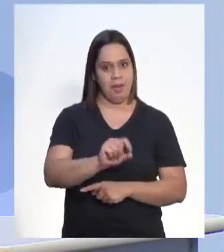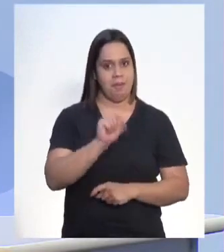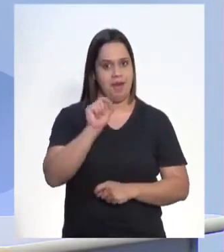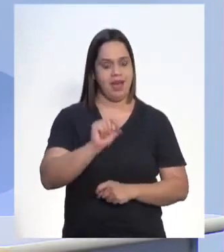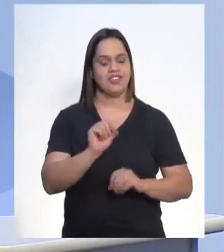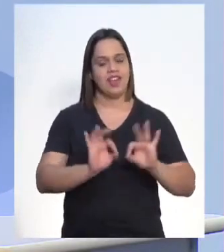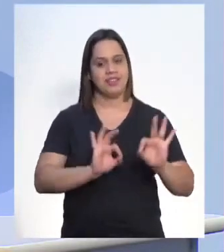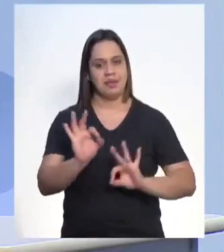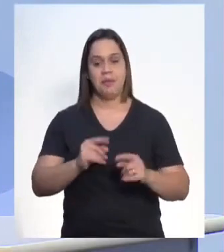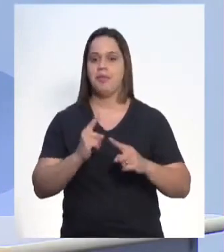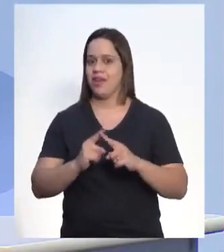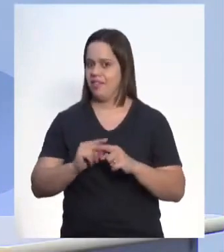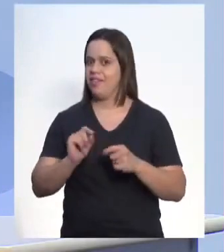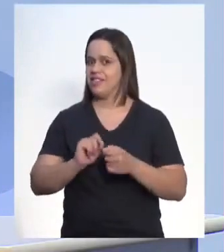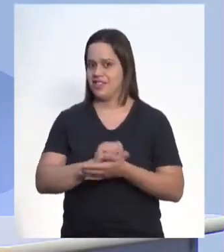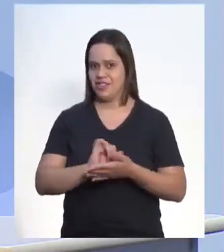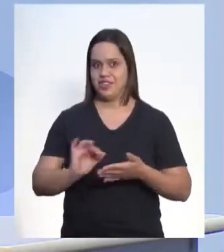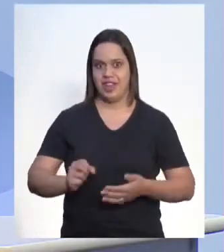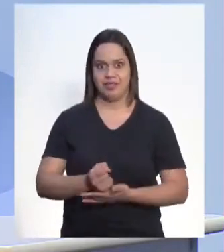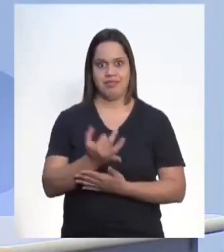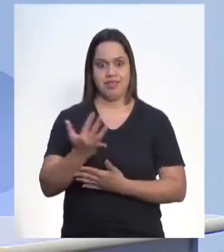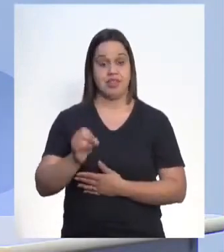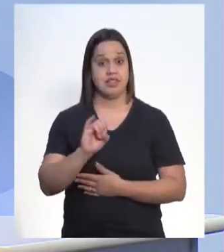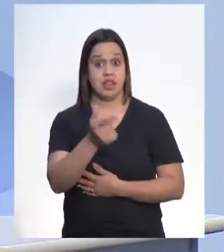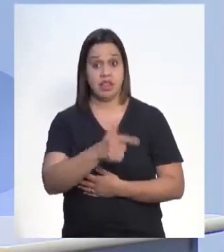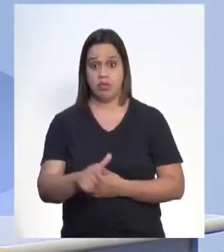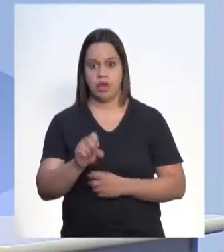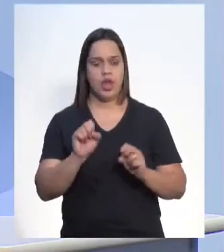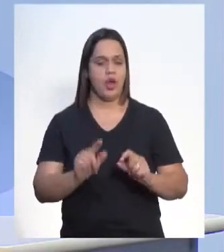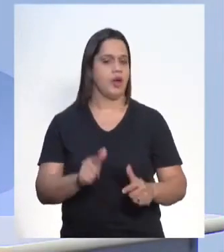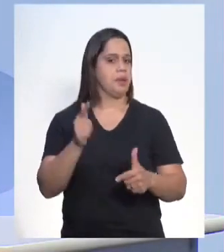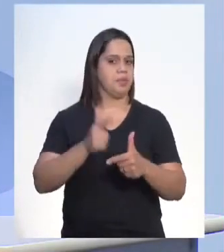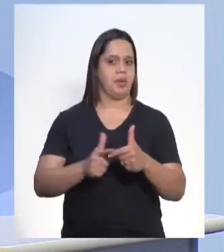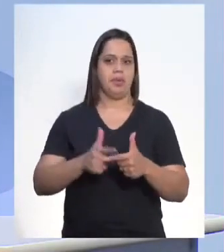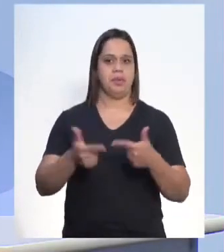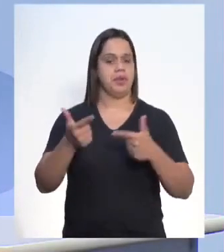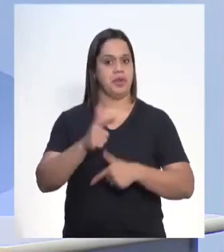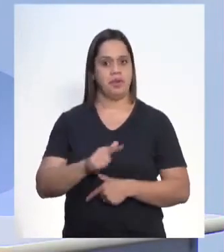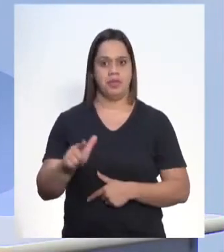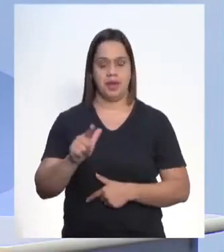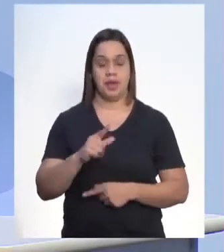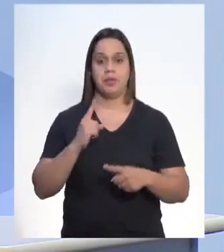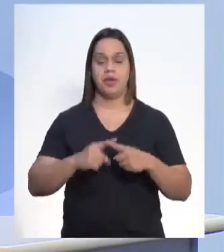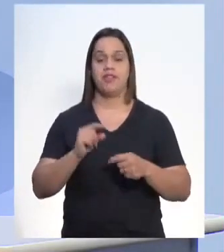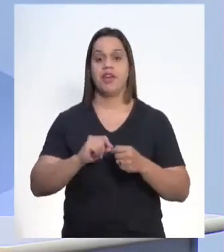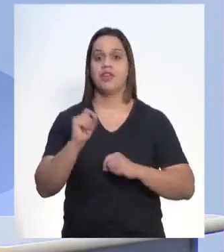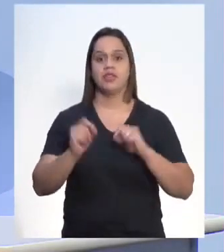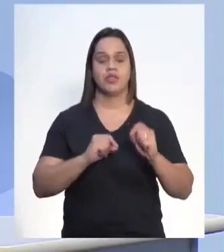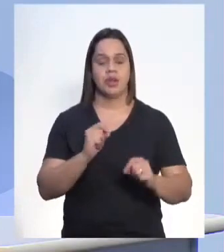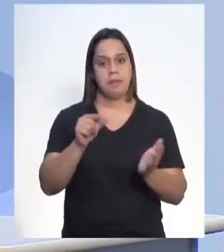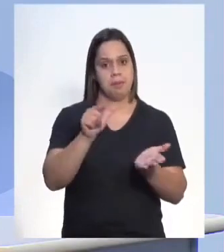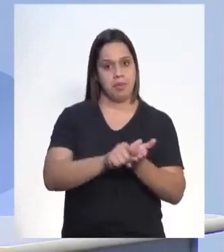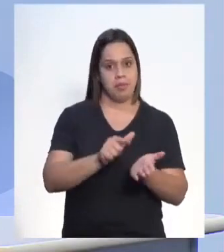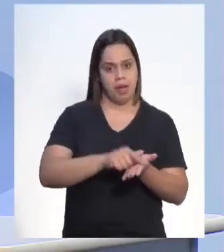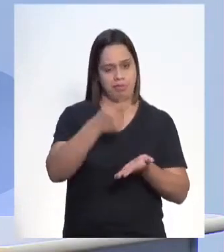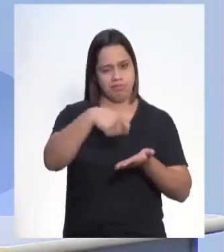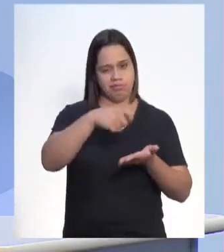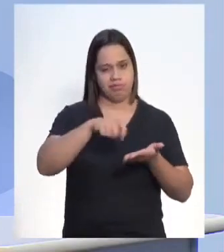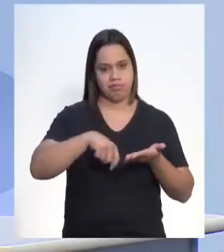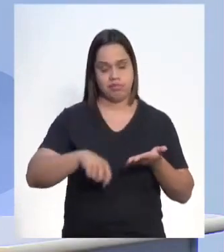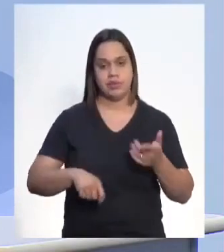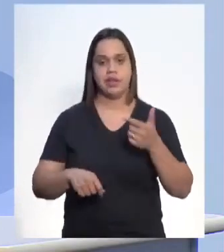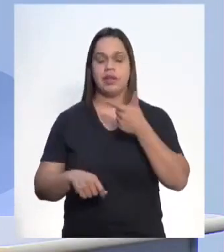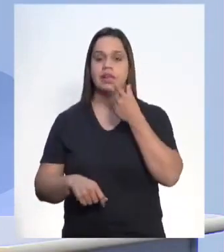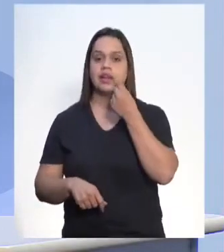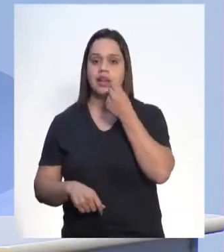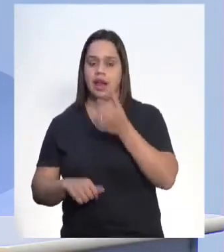fazer muitas atividades dele. Se não tiver, não tem problema. Pegue aí folhas para anotações,